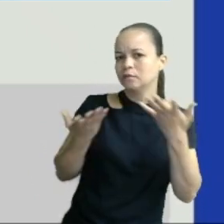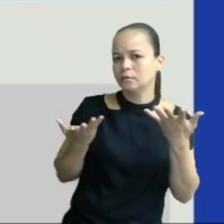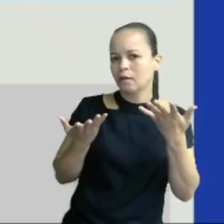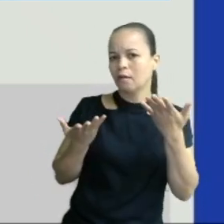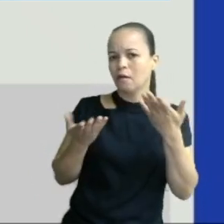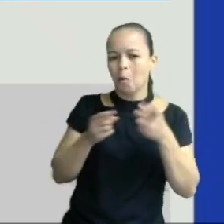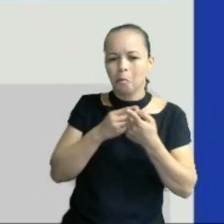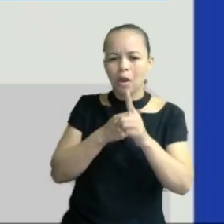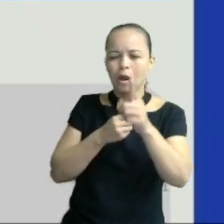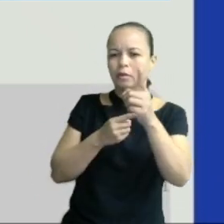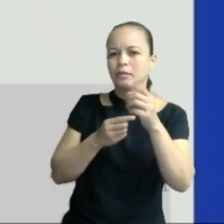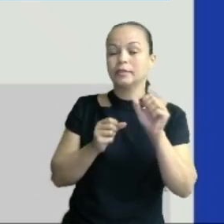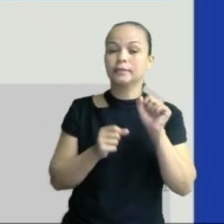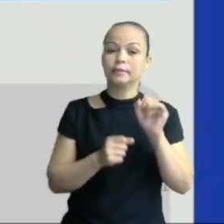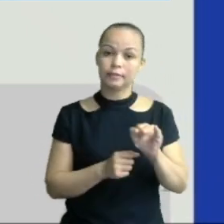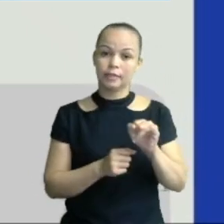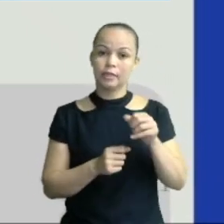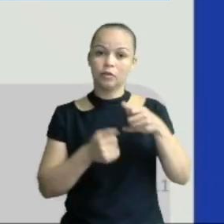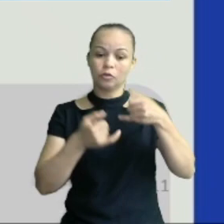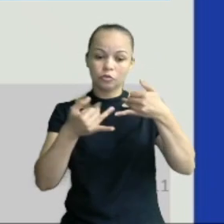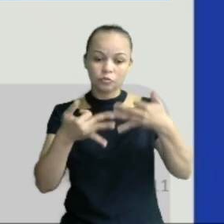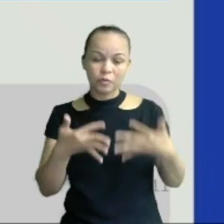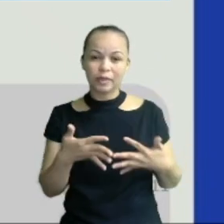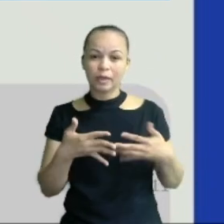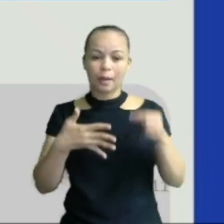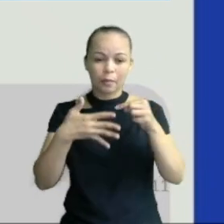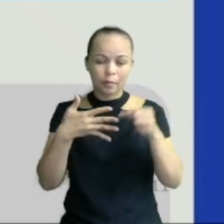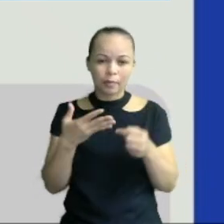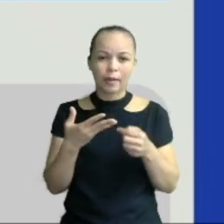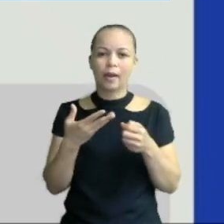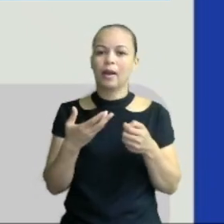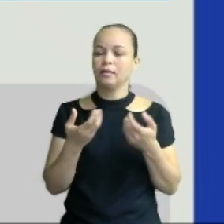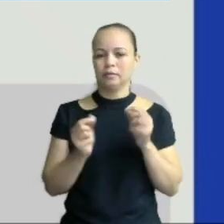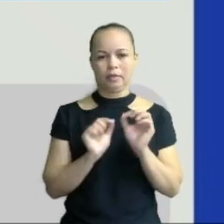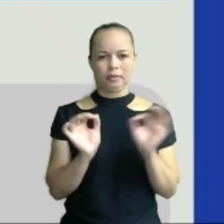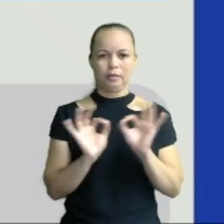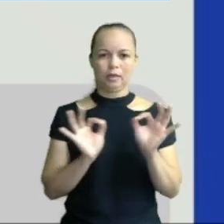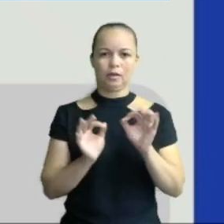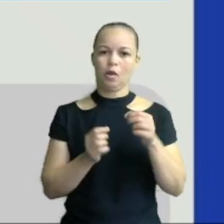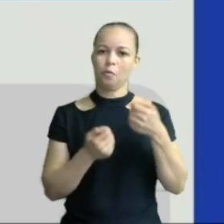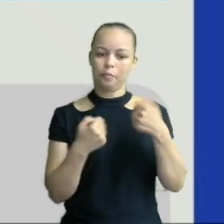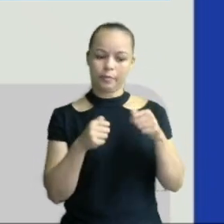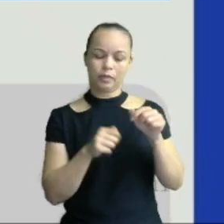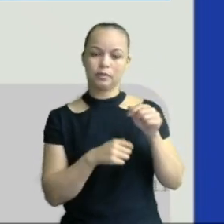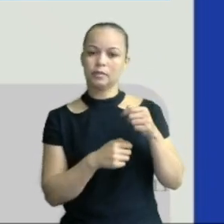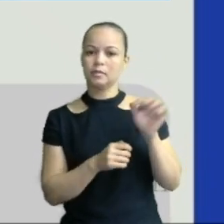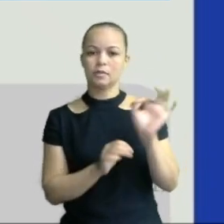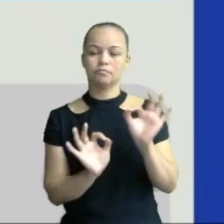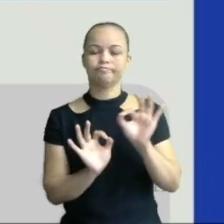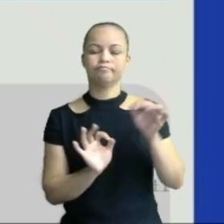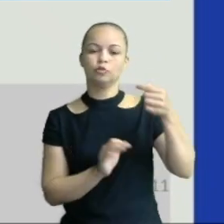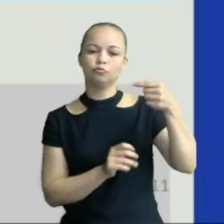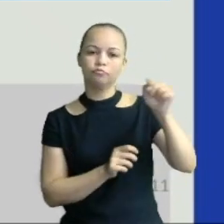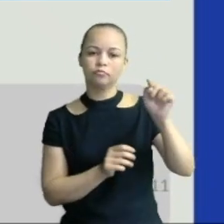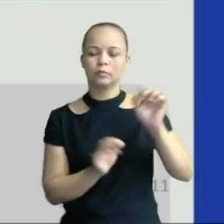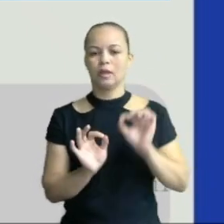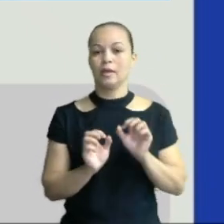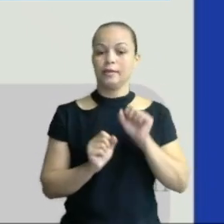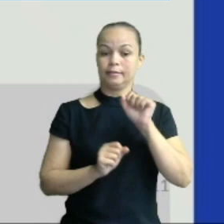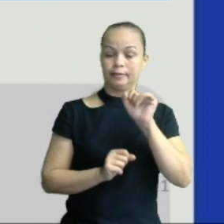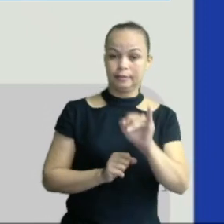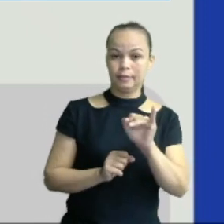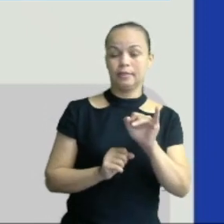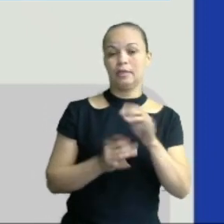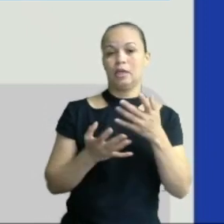eu não determinar, a gente não vai crasear esse a, tá bom, gente? Agora, se eu crasear, se